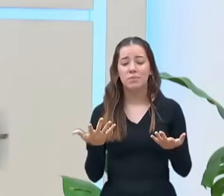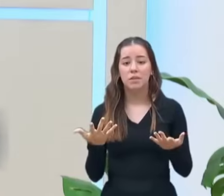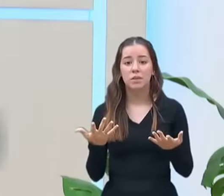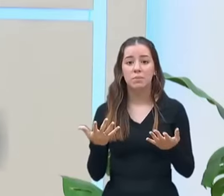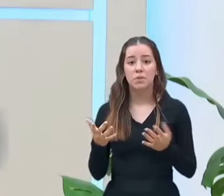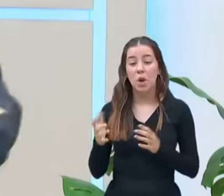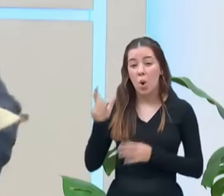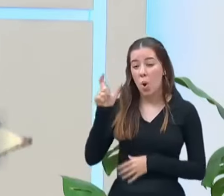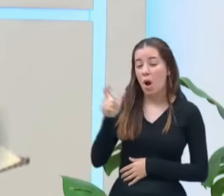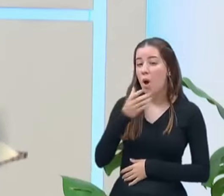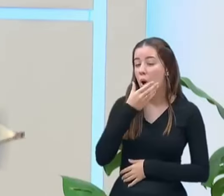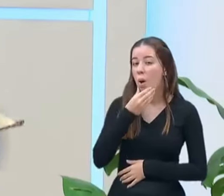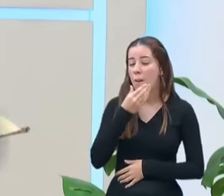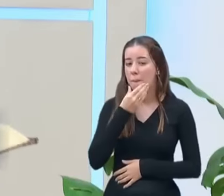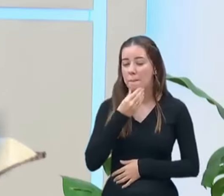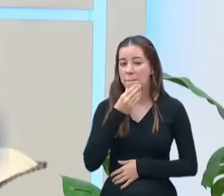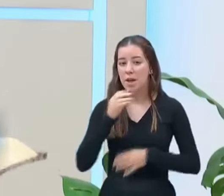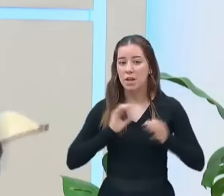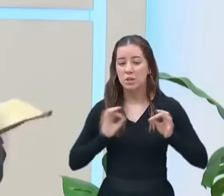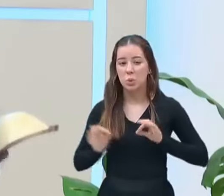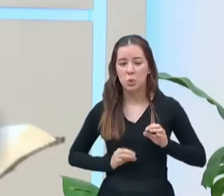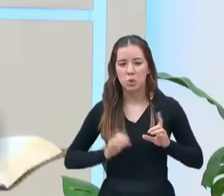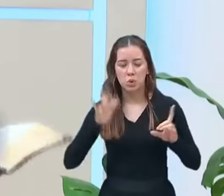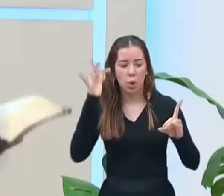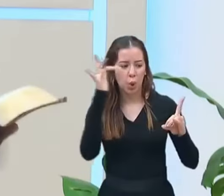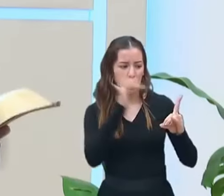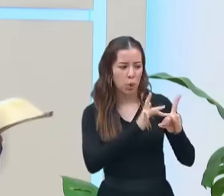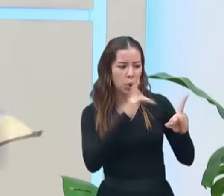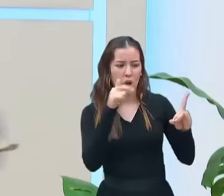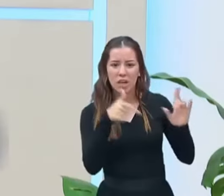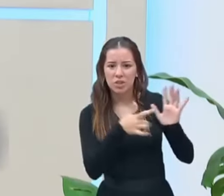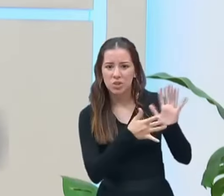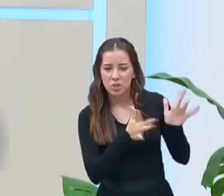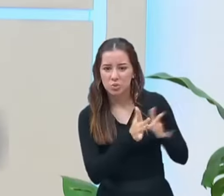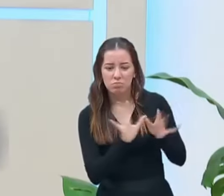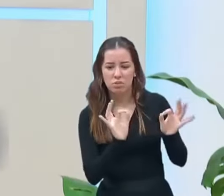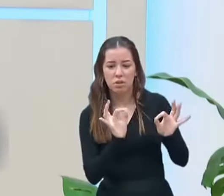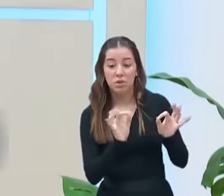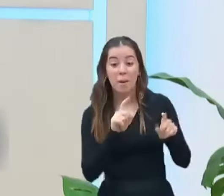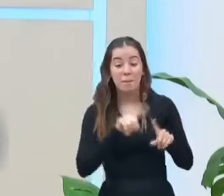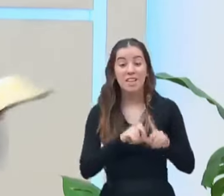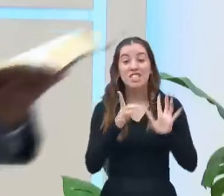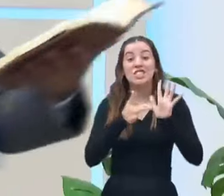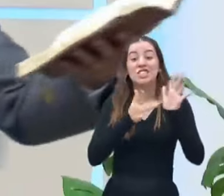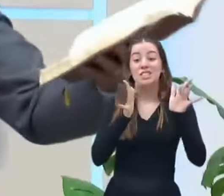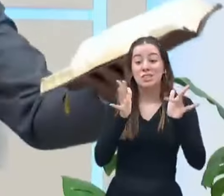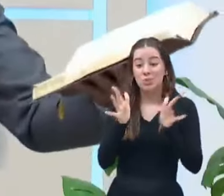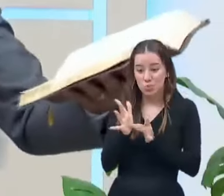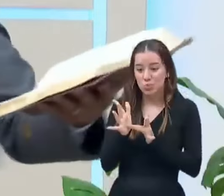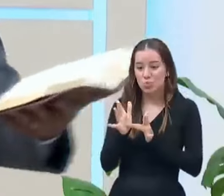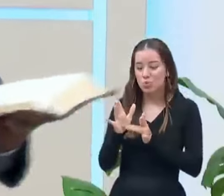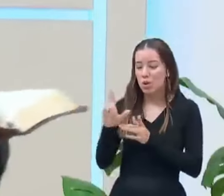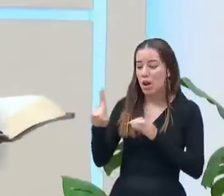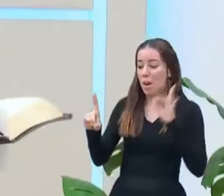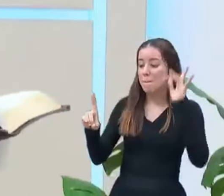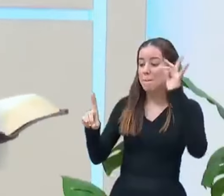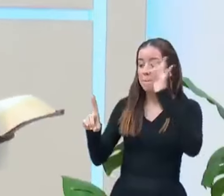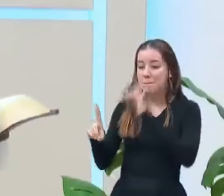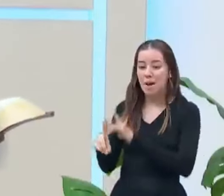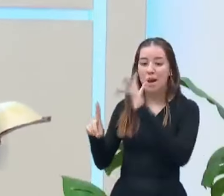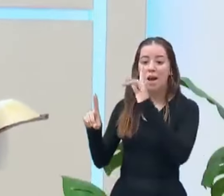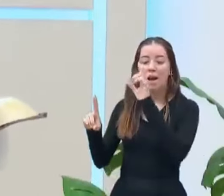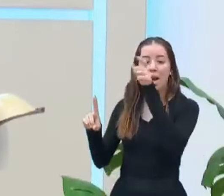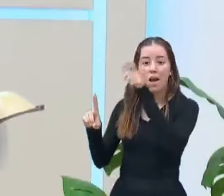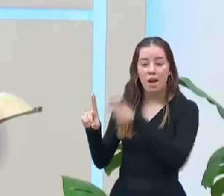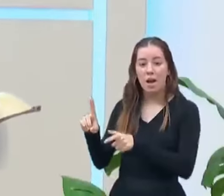em Jesus. Jesus tocou no leproso. Glória a Deus! Que coisa linda! Receba